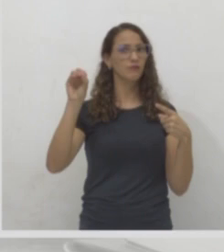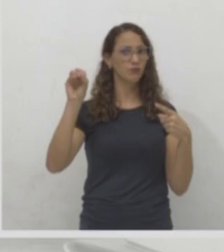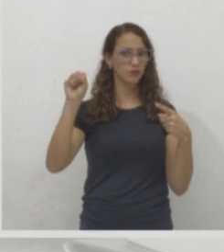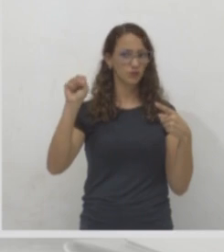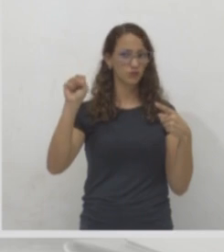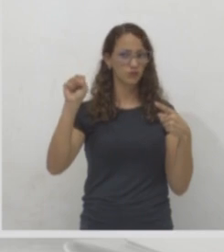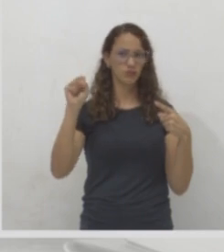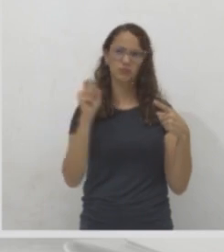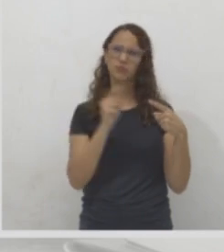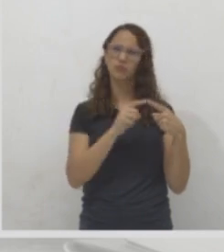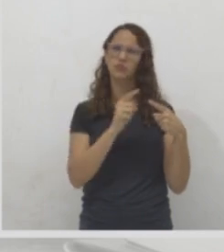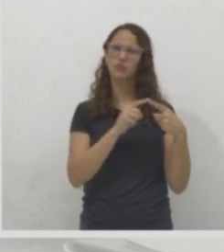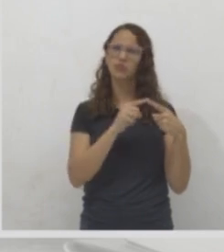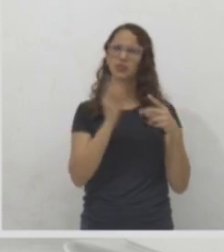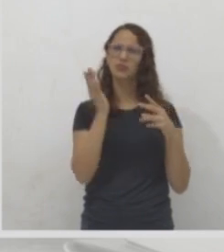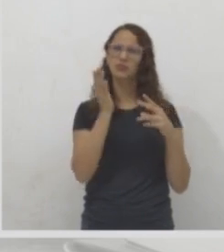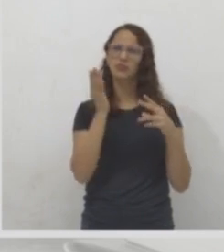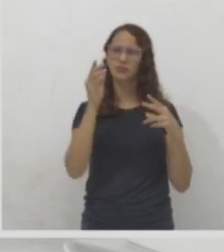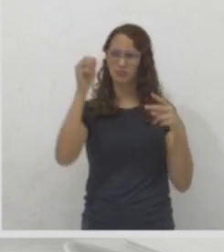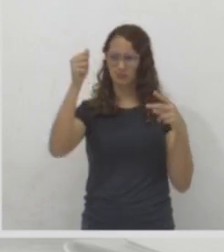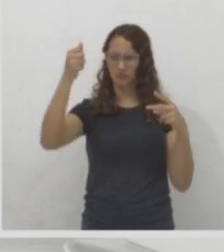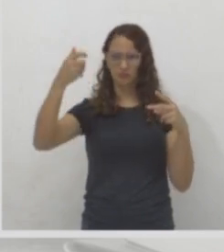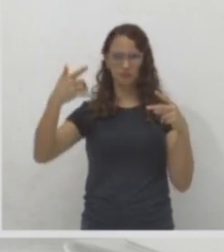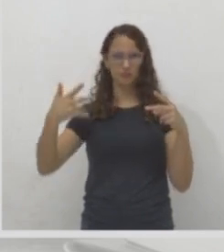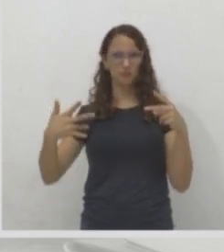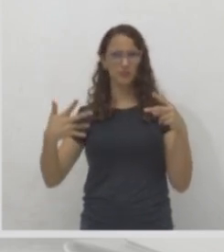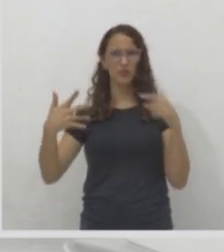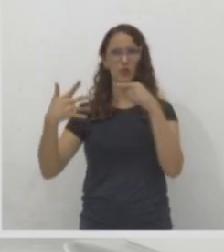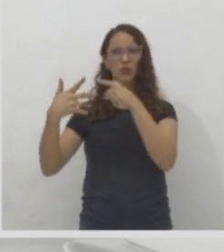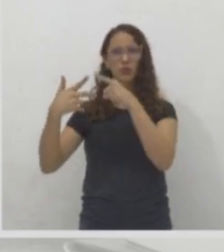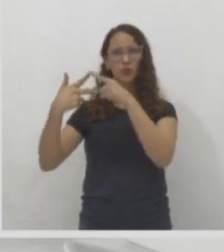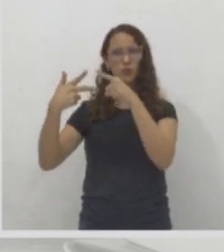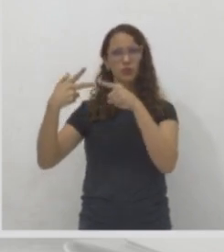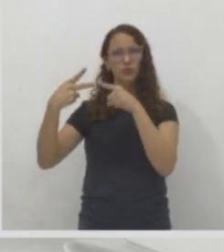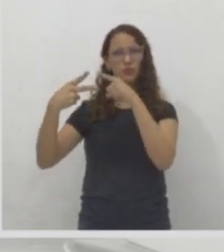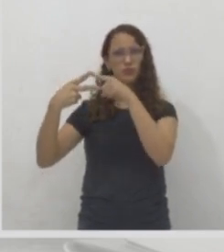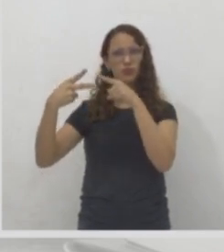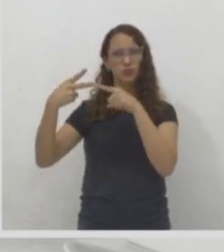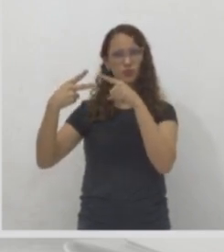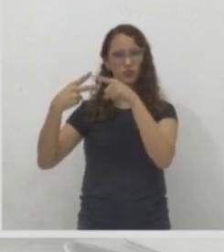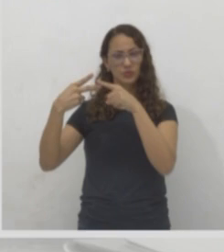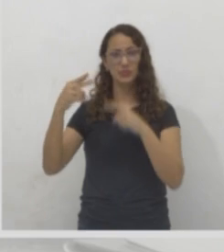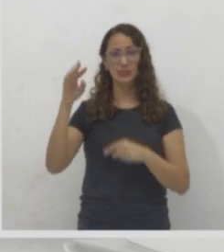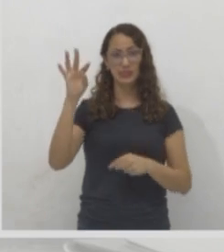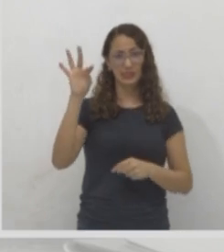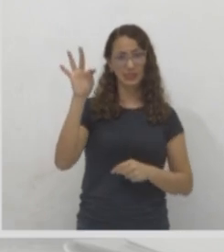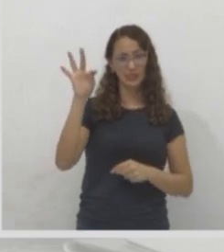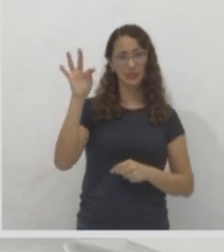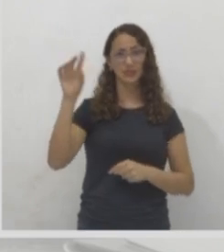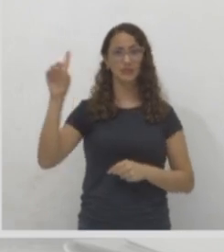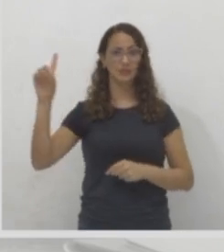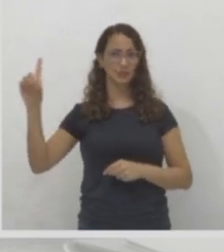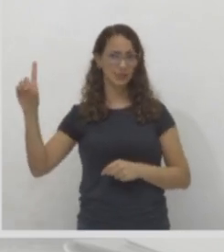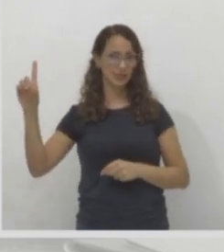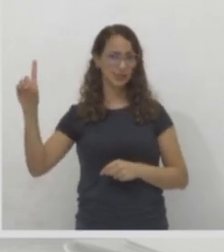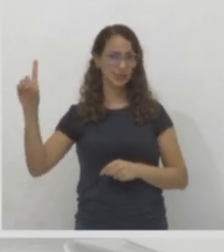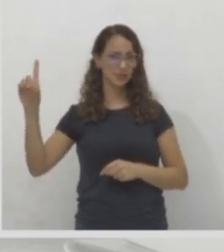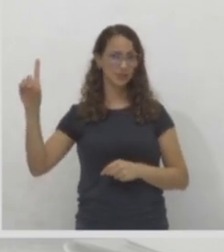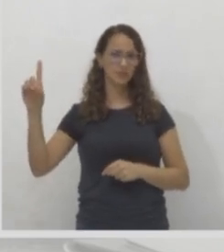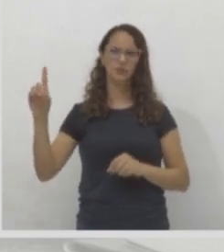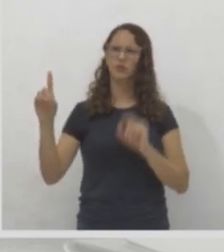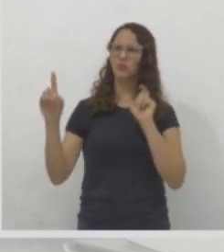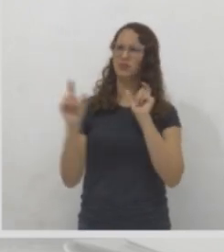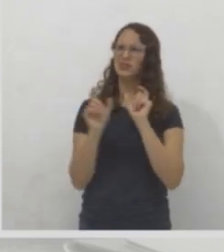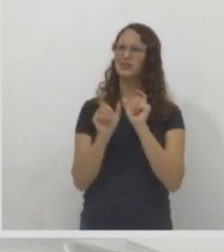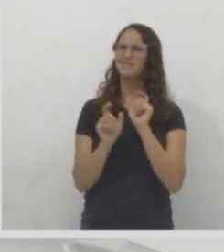se subdividem em transitivos diretos. O que é transitivo, para começar?